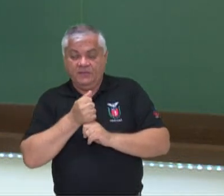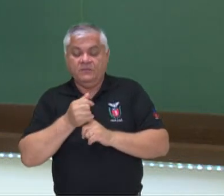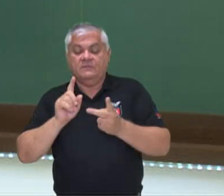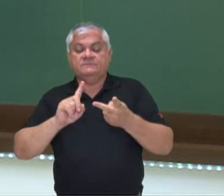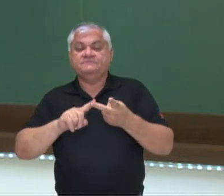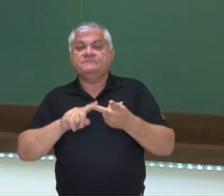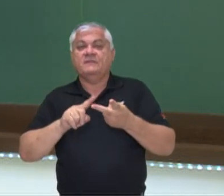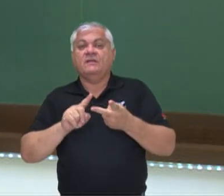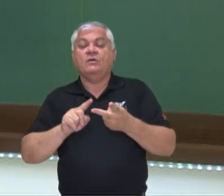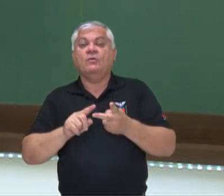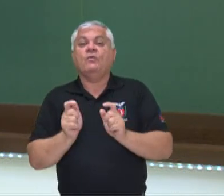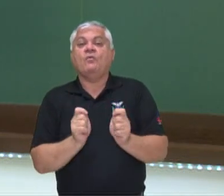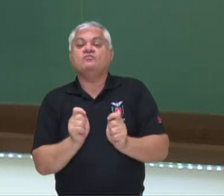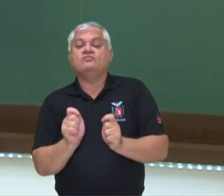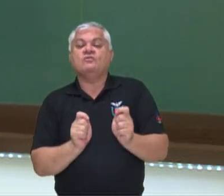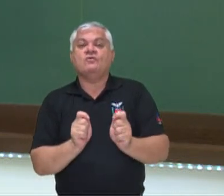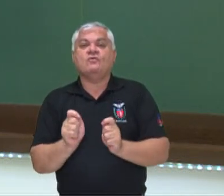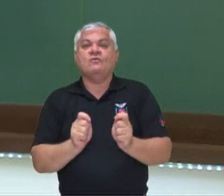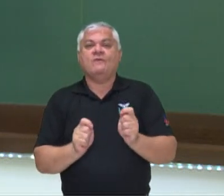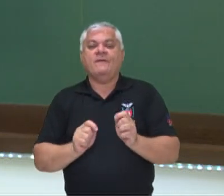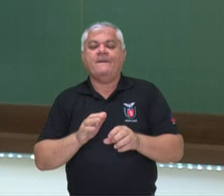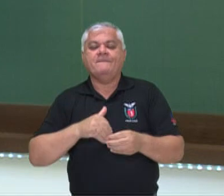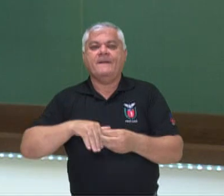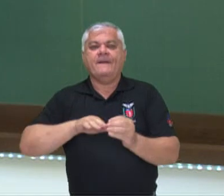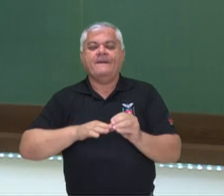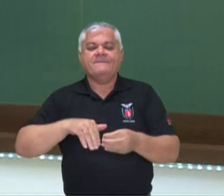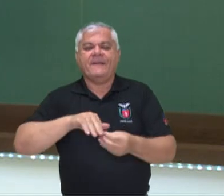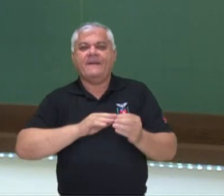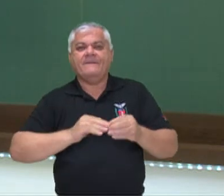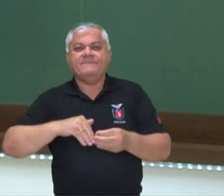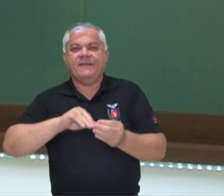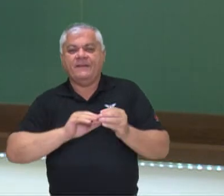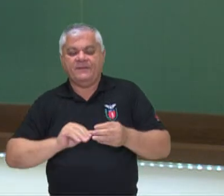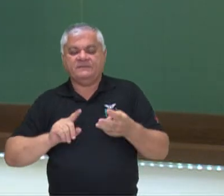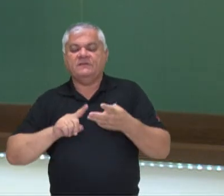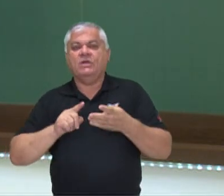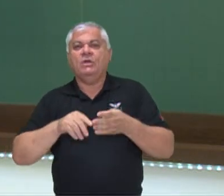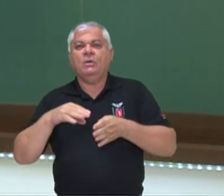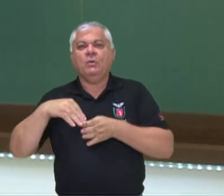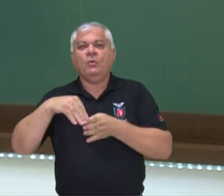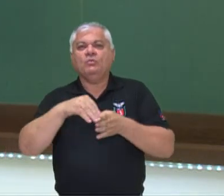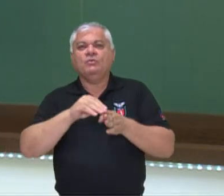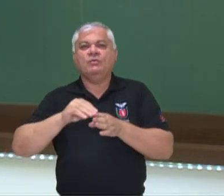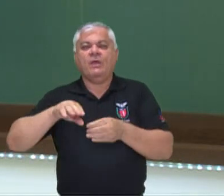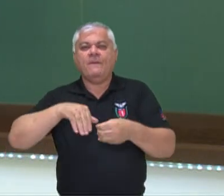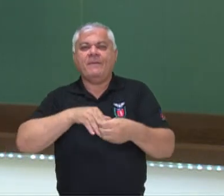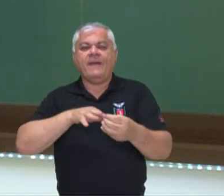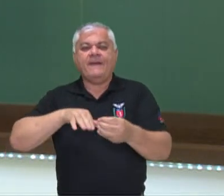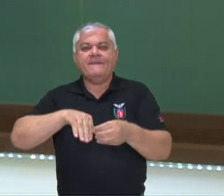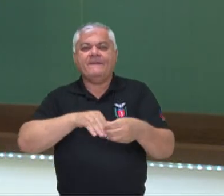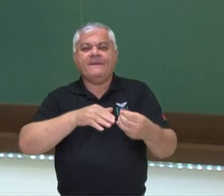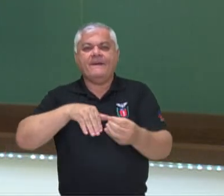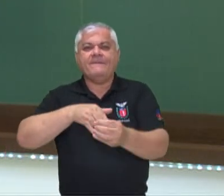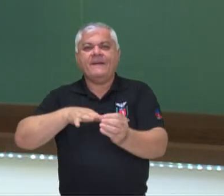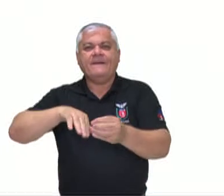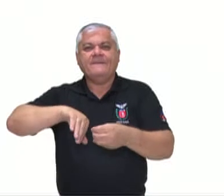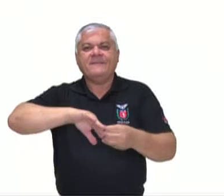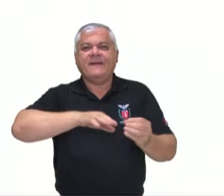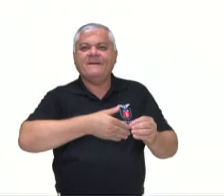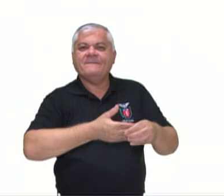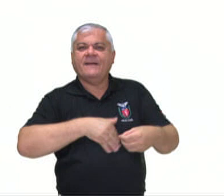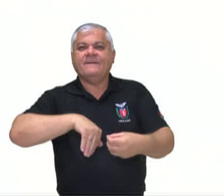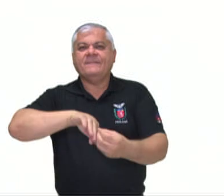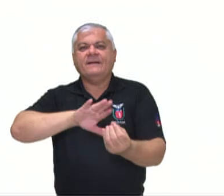o controle que eu tenho da bola com os meus pés, a condução, como que eu levo a bola com os lados do pé,